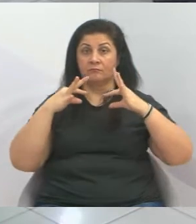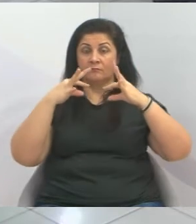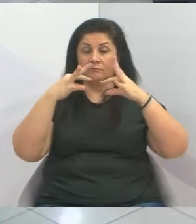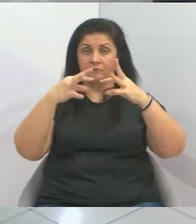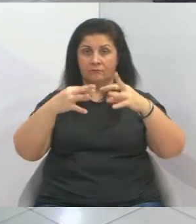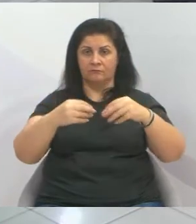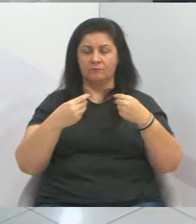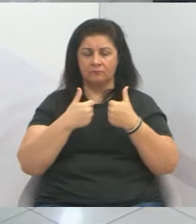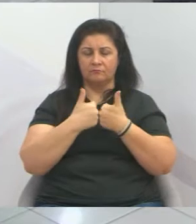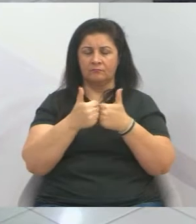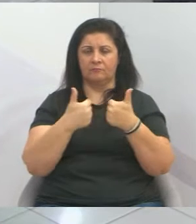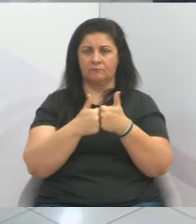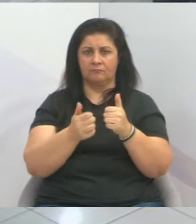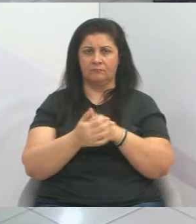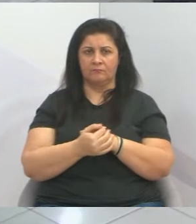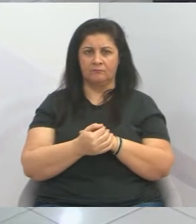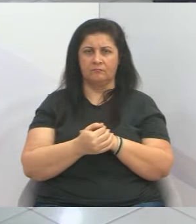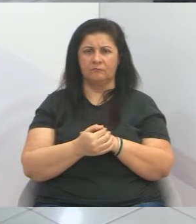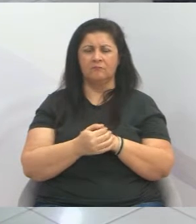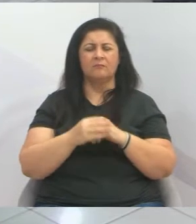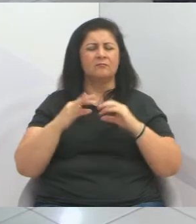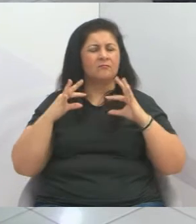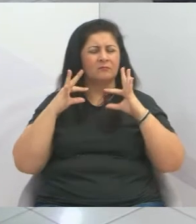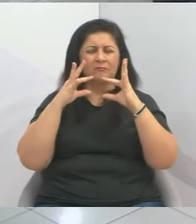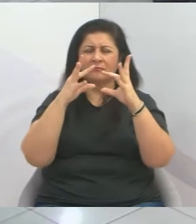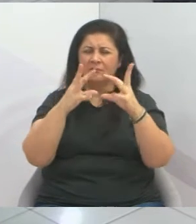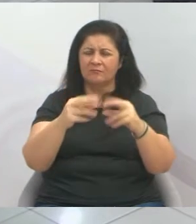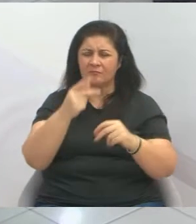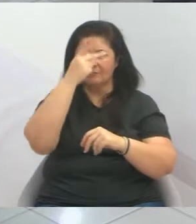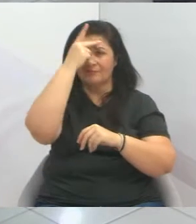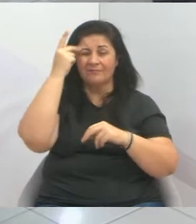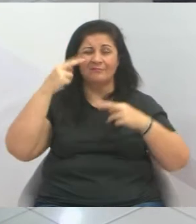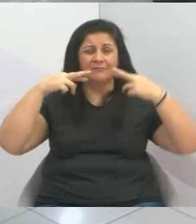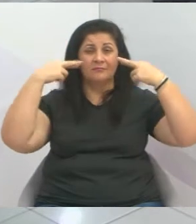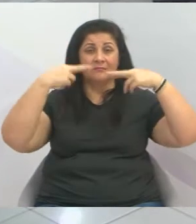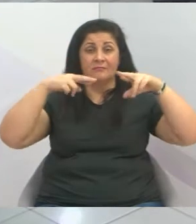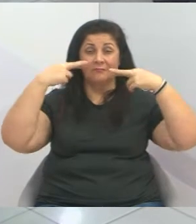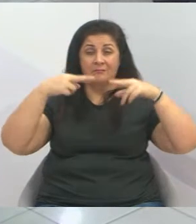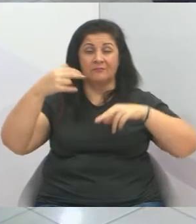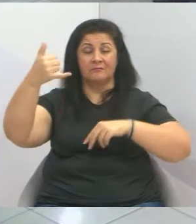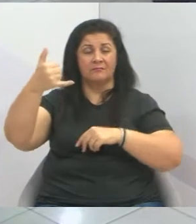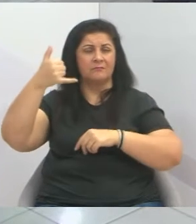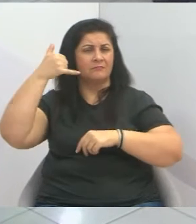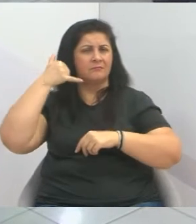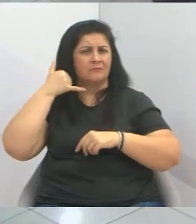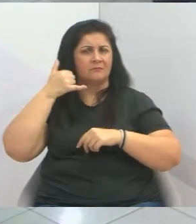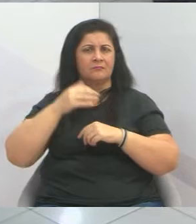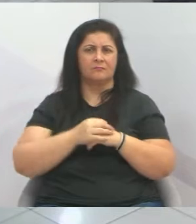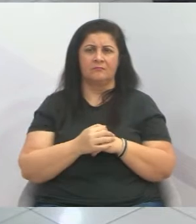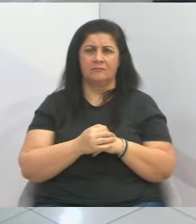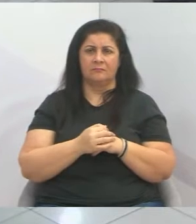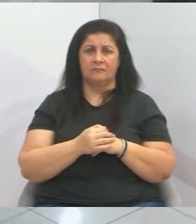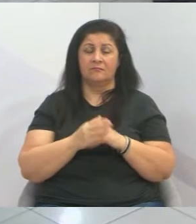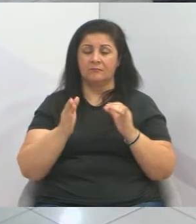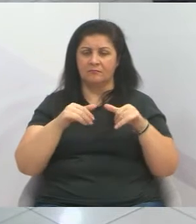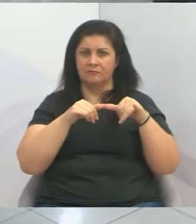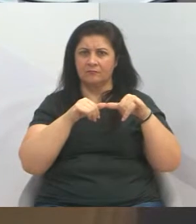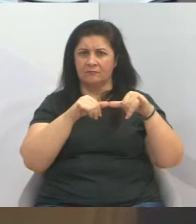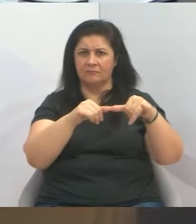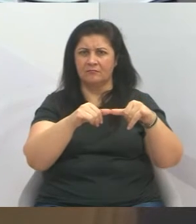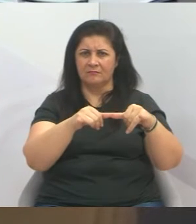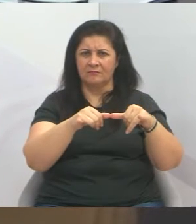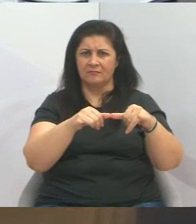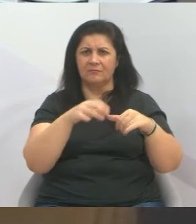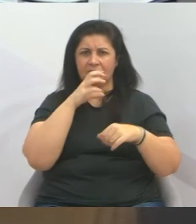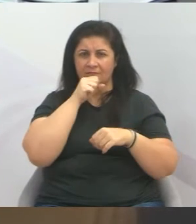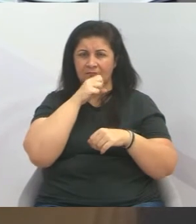linha de ônibus são todos que reclama Liga para o gabinete isso aqui foi reclamar no Mercadão agora no